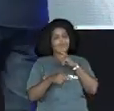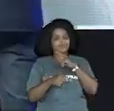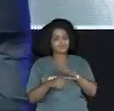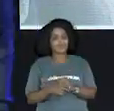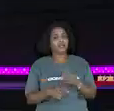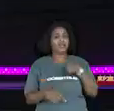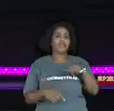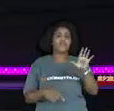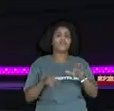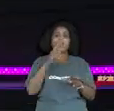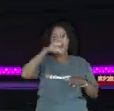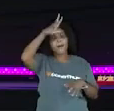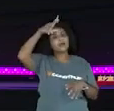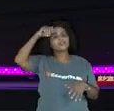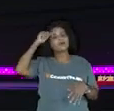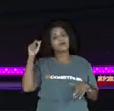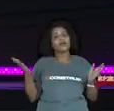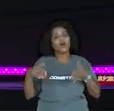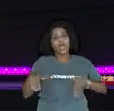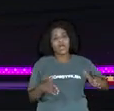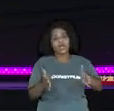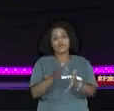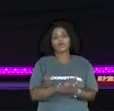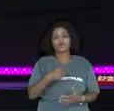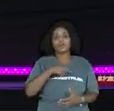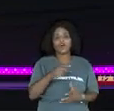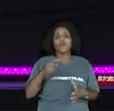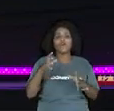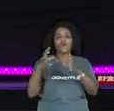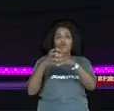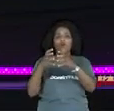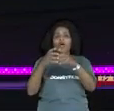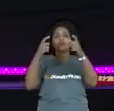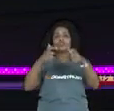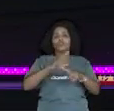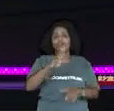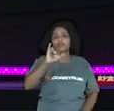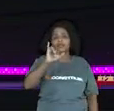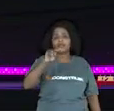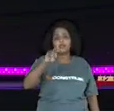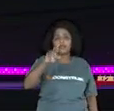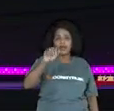e eu tive lá no ribeirinho agora Hoje eu fui numa comunidade chamada Irajá